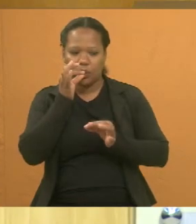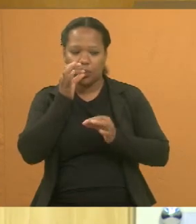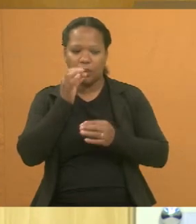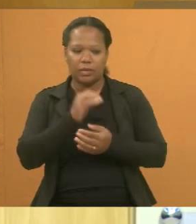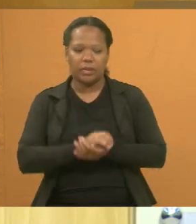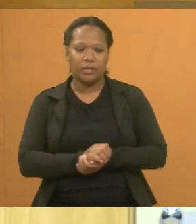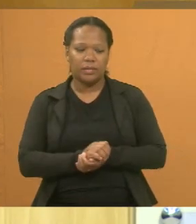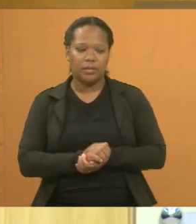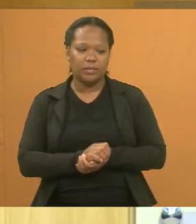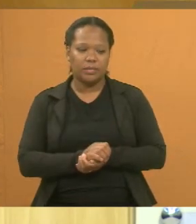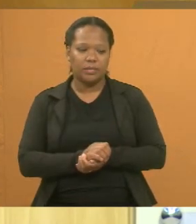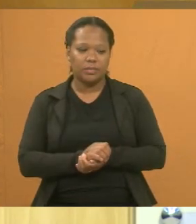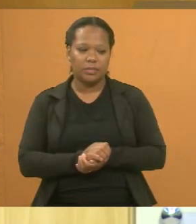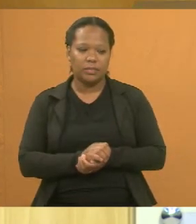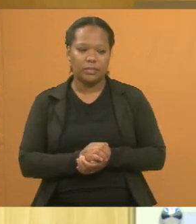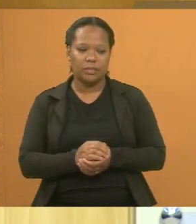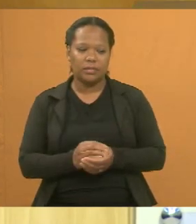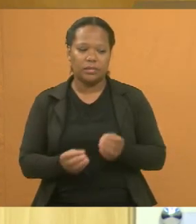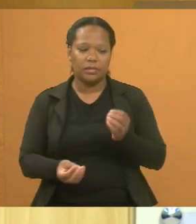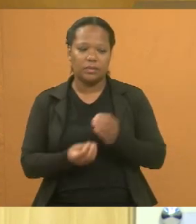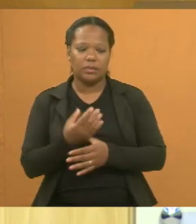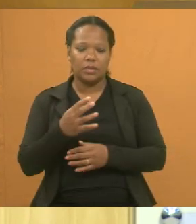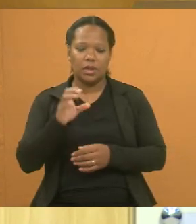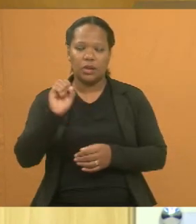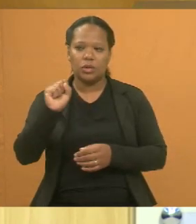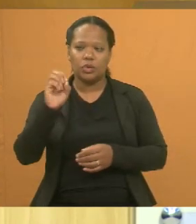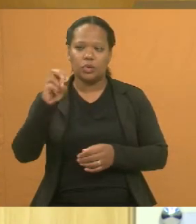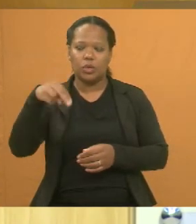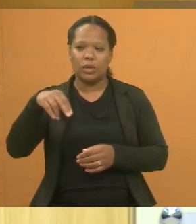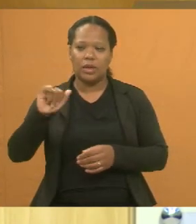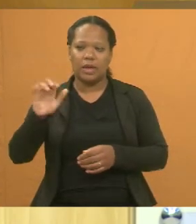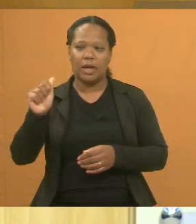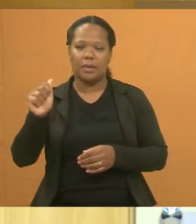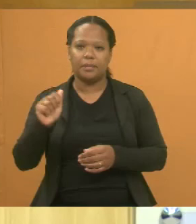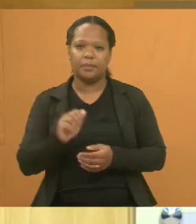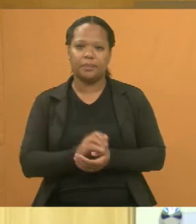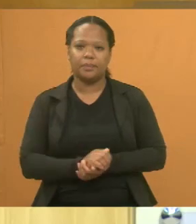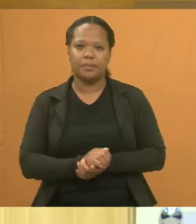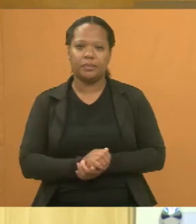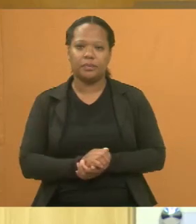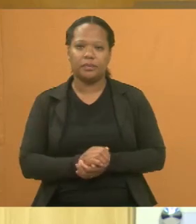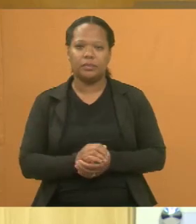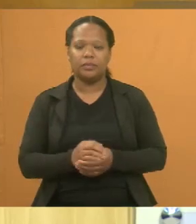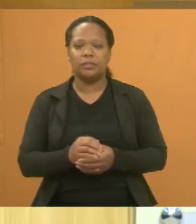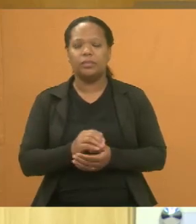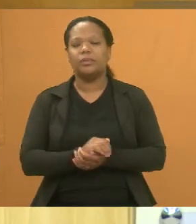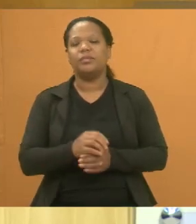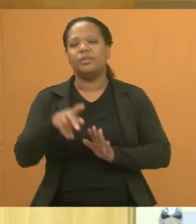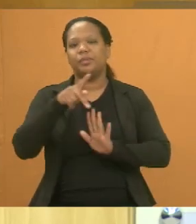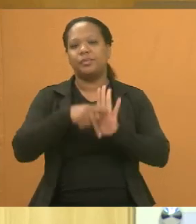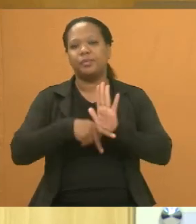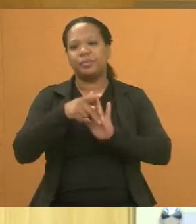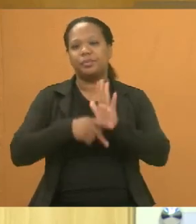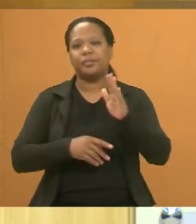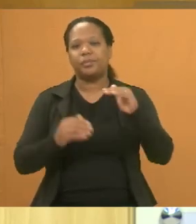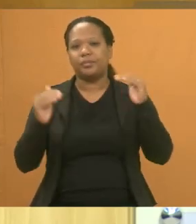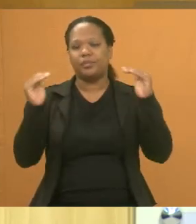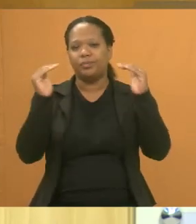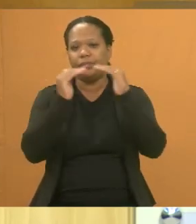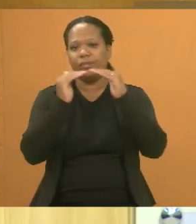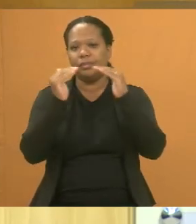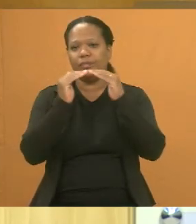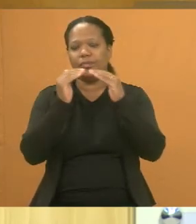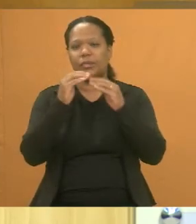Jacareí. Autoria: vereadora Sônia Pátria da Amizade. O projeto ele foi aprovado